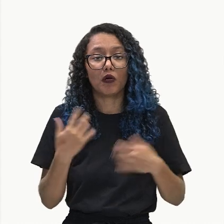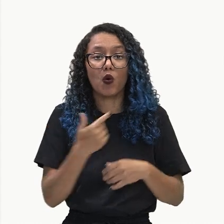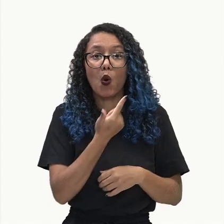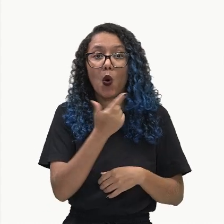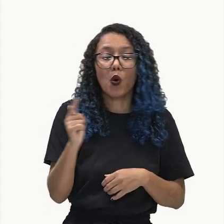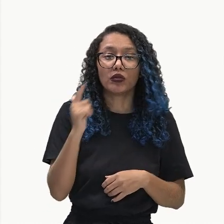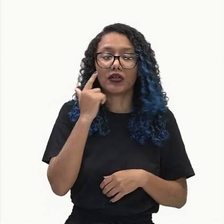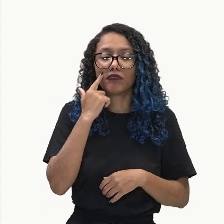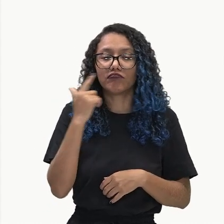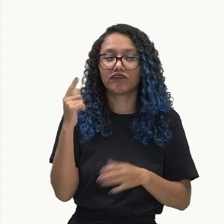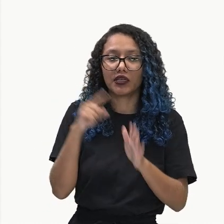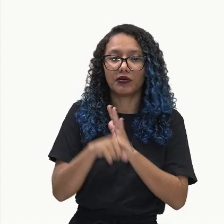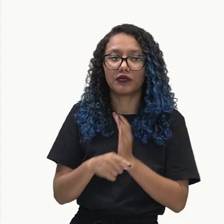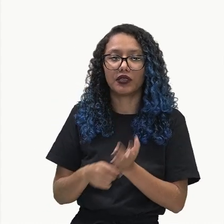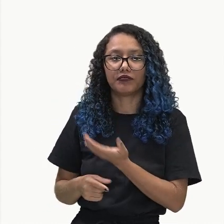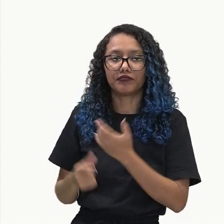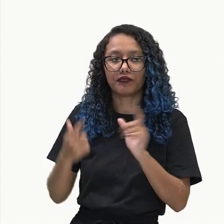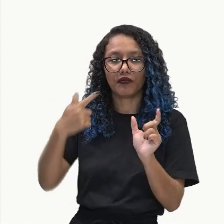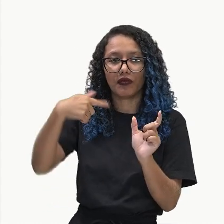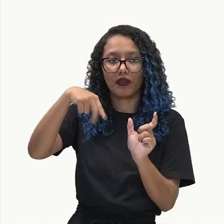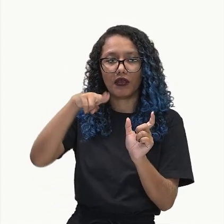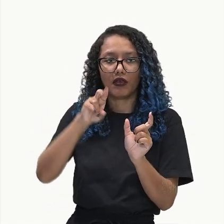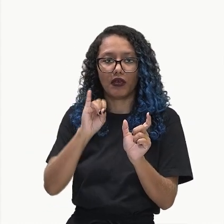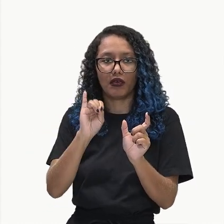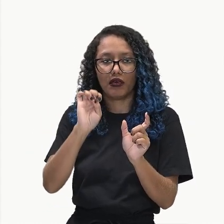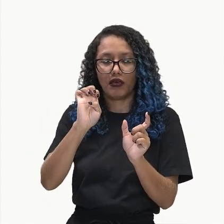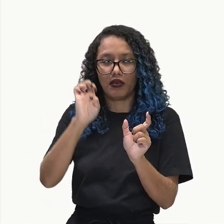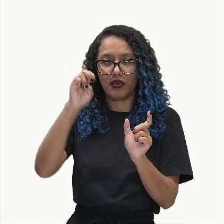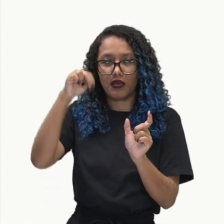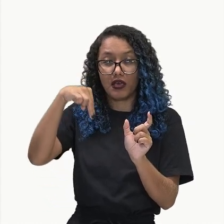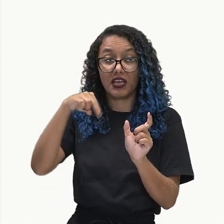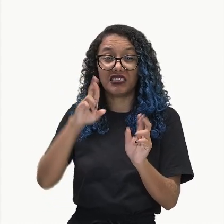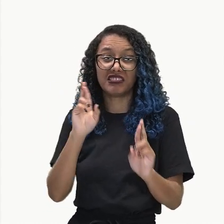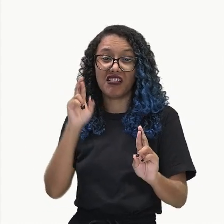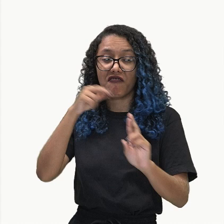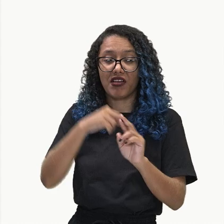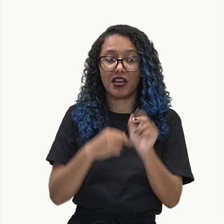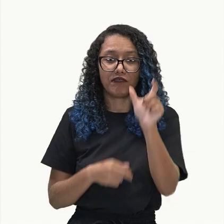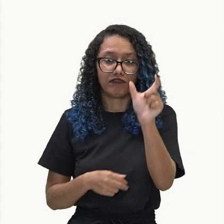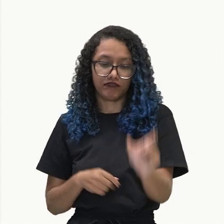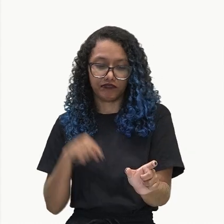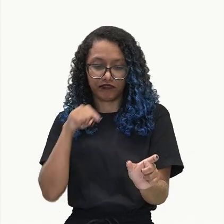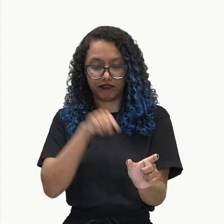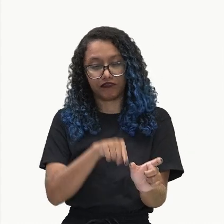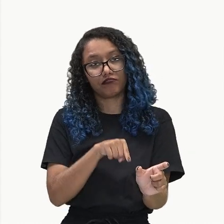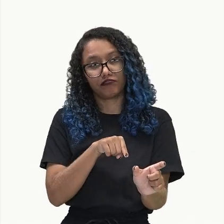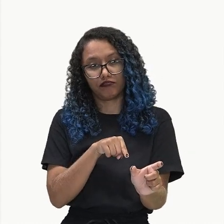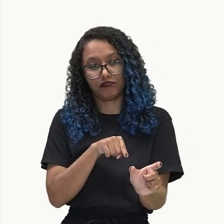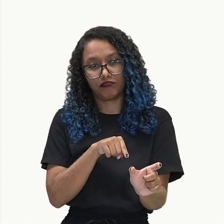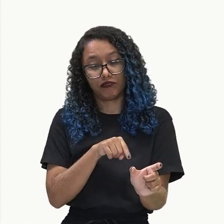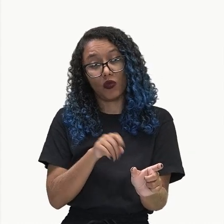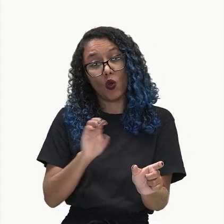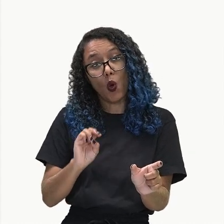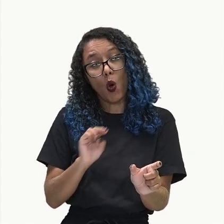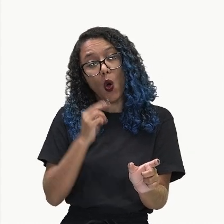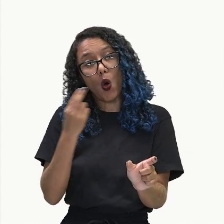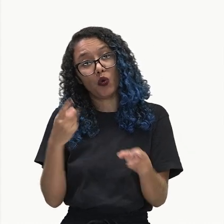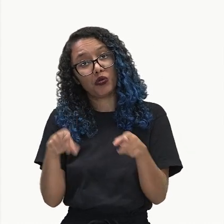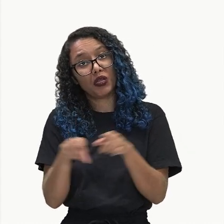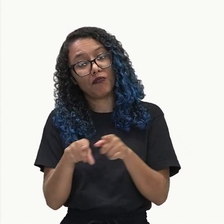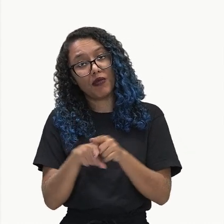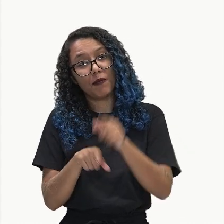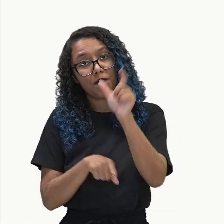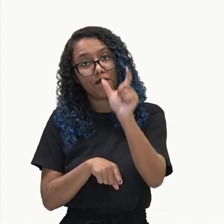existe? Quem sempre se refere a um ser humano, a uma pessoa. No caso aqui não é pessoa, mas é um personagem,